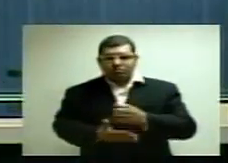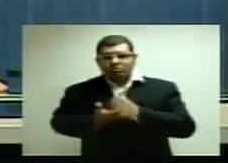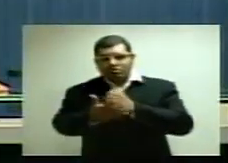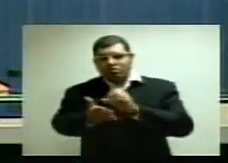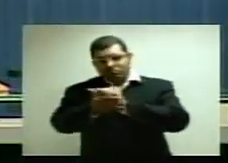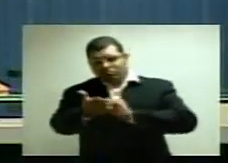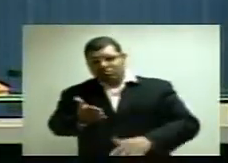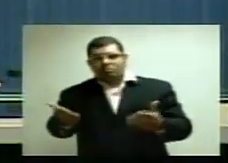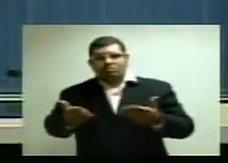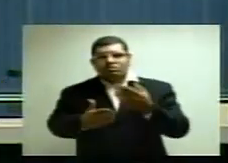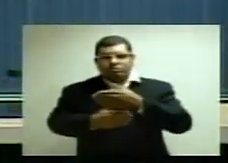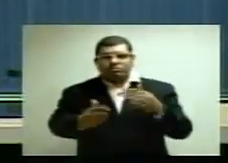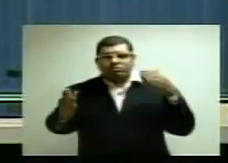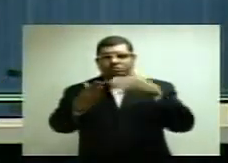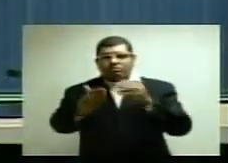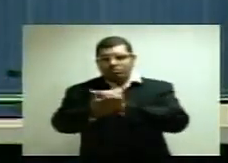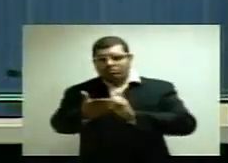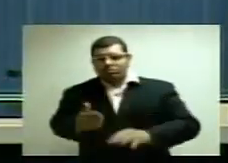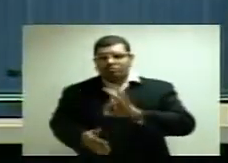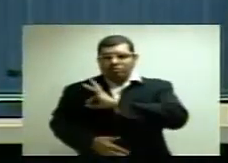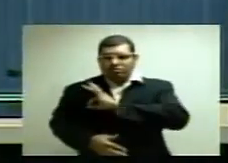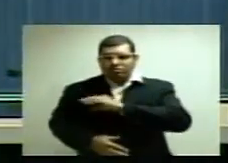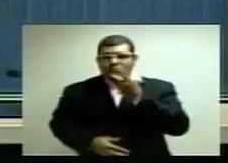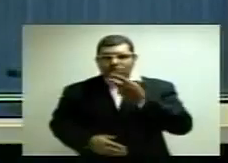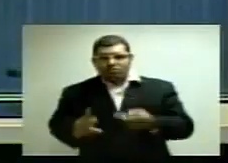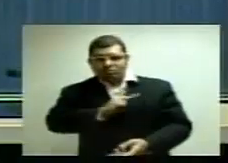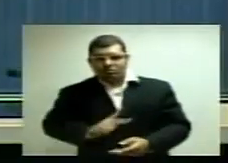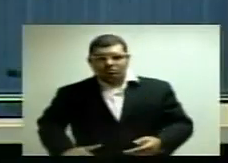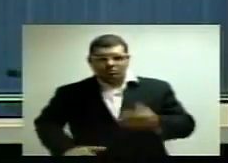que atuam na atividade fim, lá na ponta da atividade policial. Era isso, senhor presidente, muito obrigado.